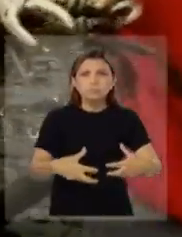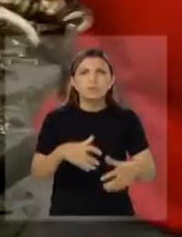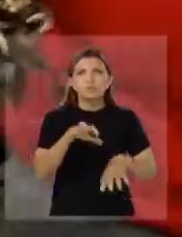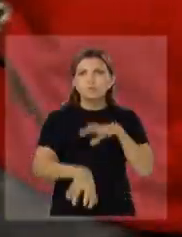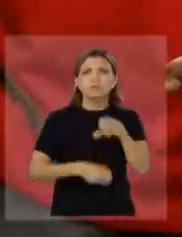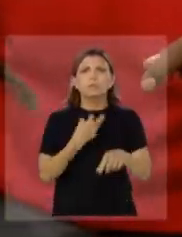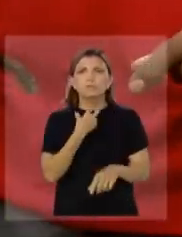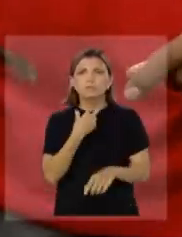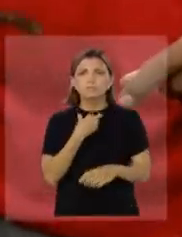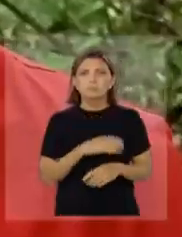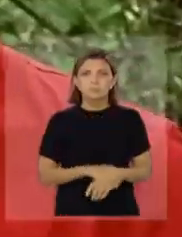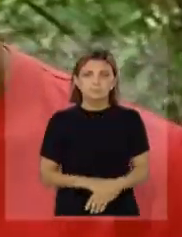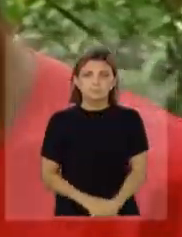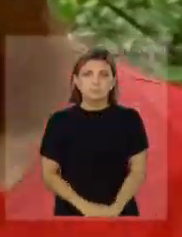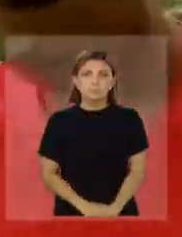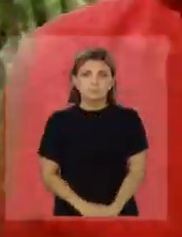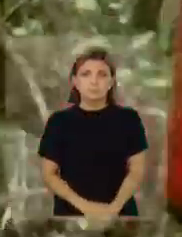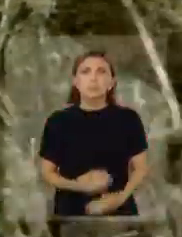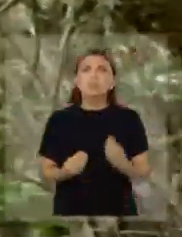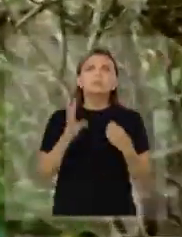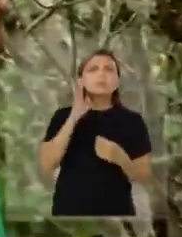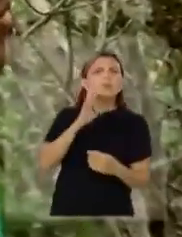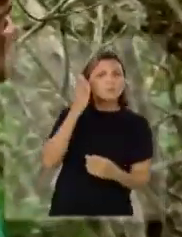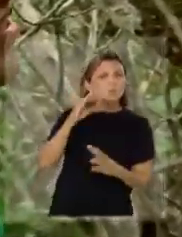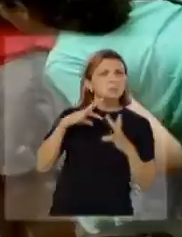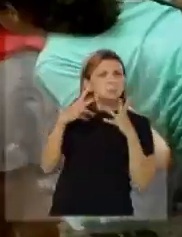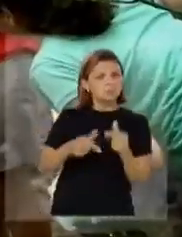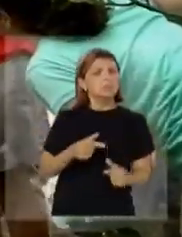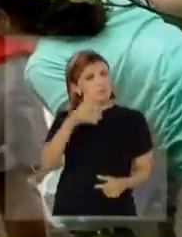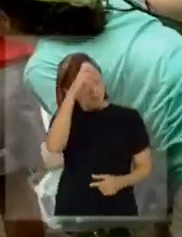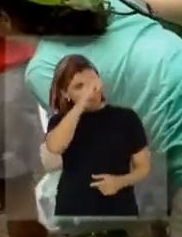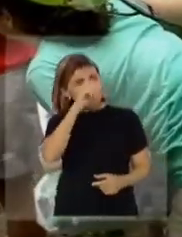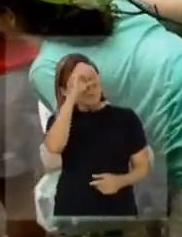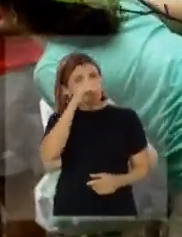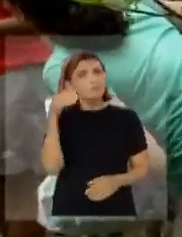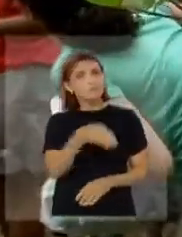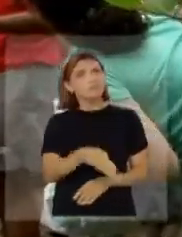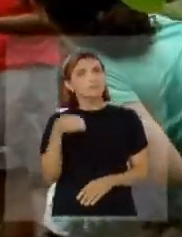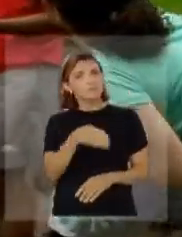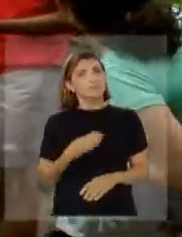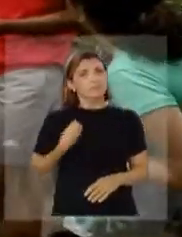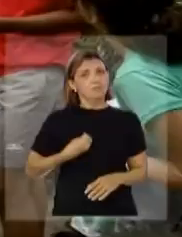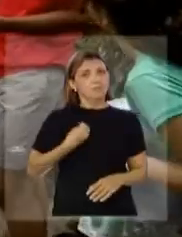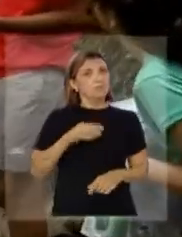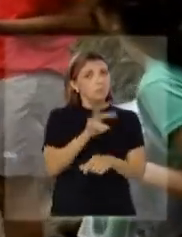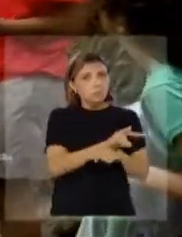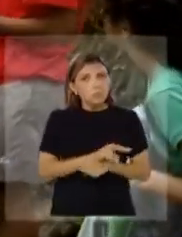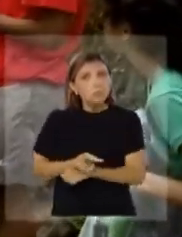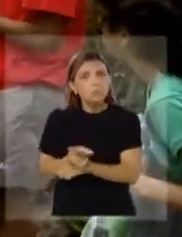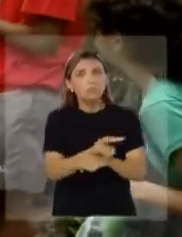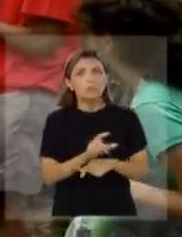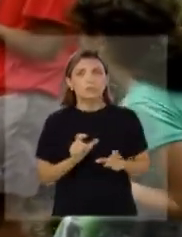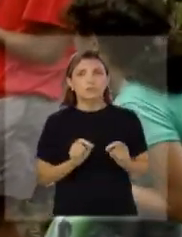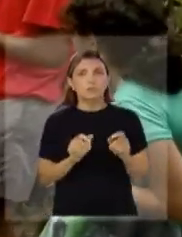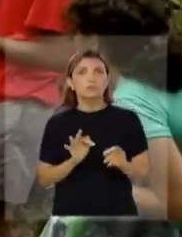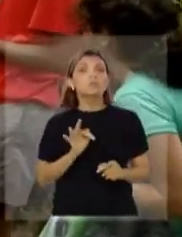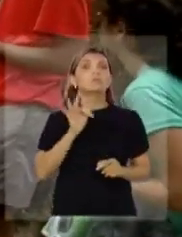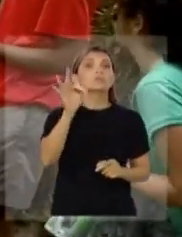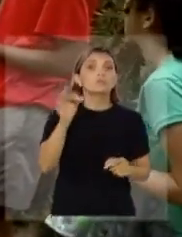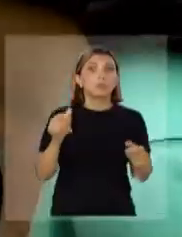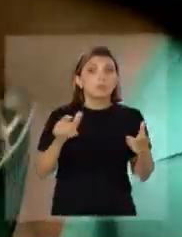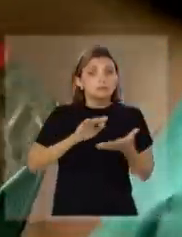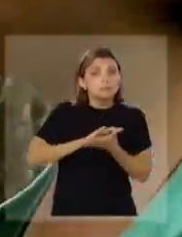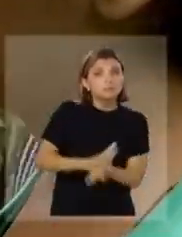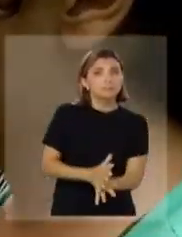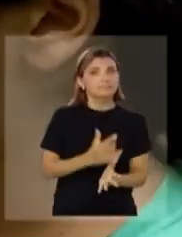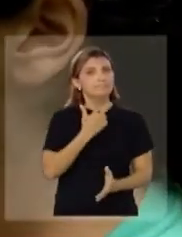restinga e florestas de terra baixa. Nossa, que legal. E como você sabe tudo isso? A gente aprende, né? Os moradores aqui fazem questão de proteger o bichinho. Ai, que tem legal. Que pensar no futuro